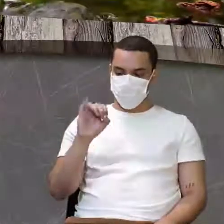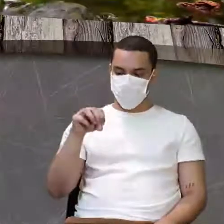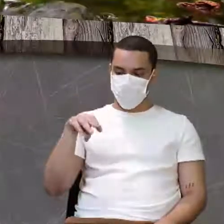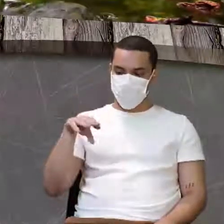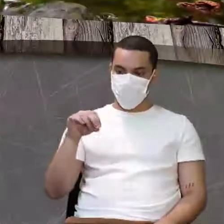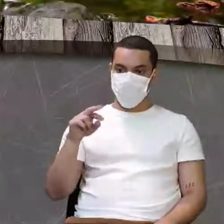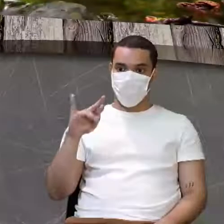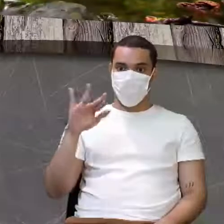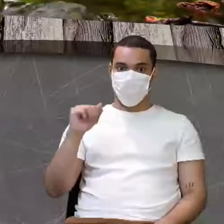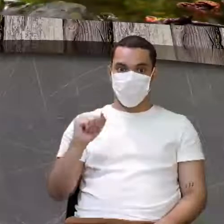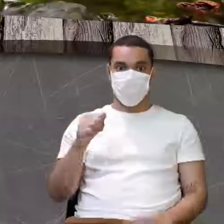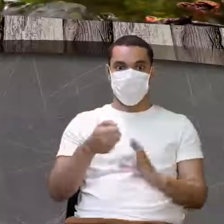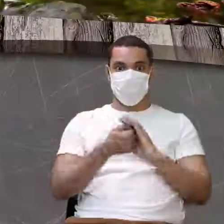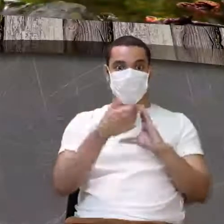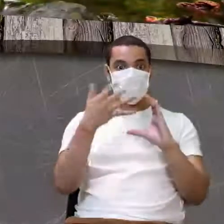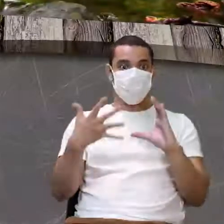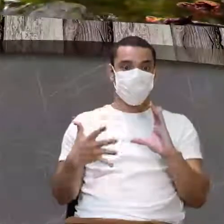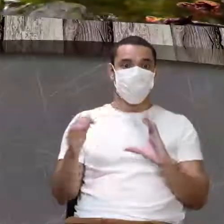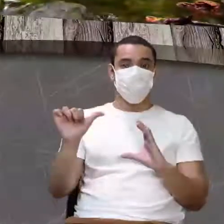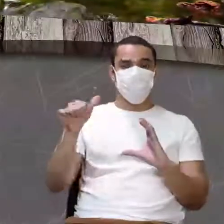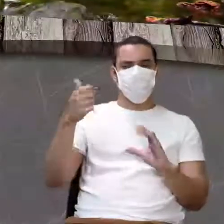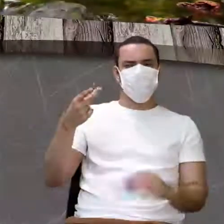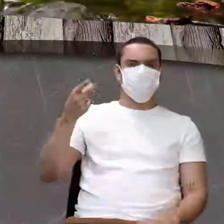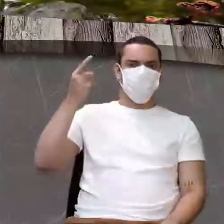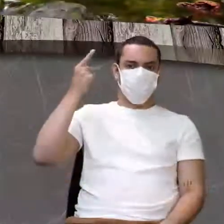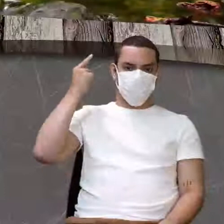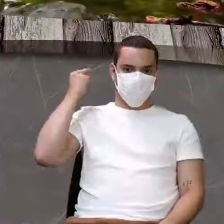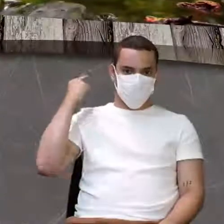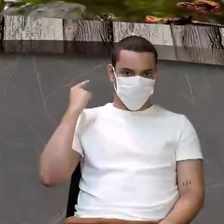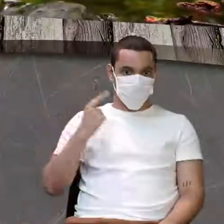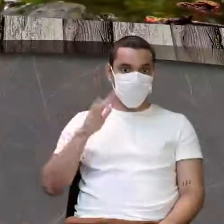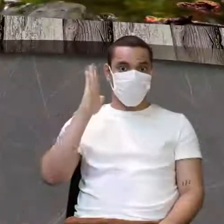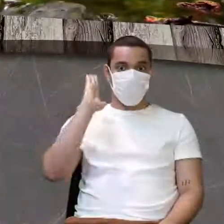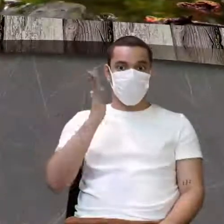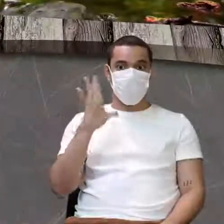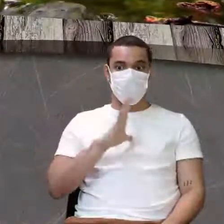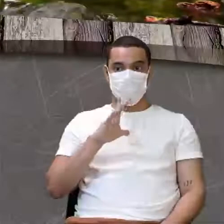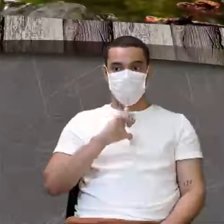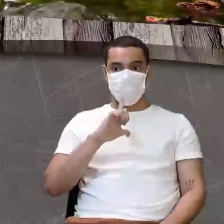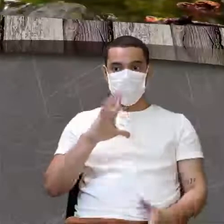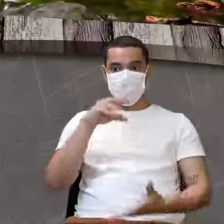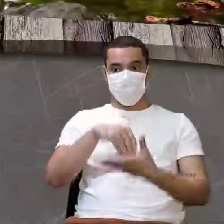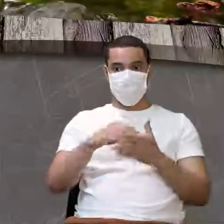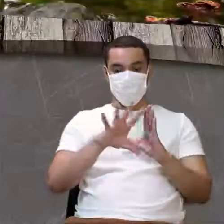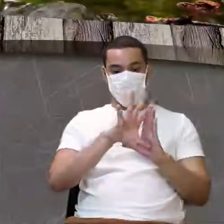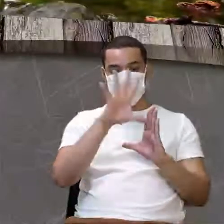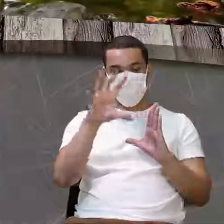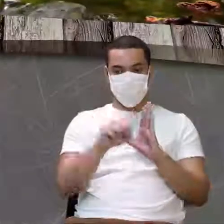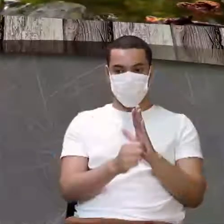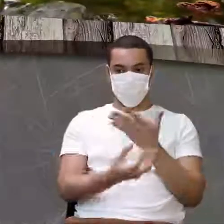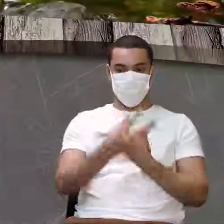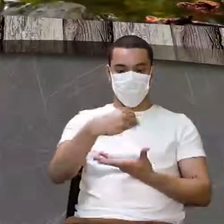primitiva. Então, quando essa característica plesiomórfica ela é compartilhada também por 2 ou mais